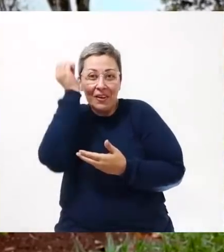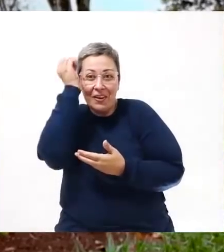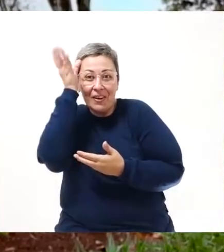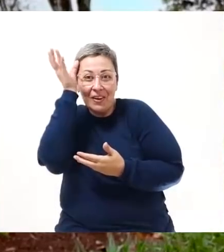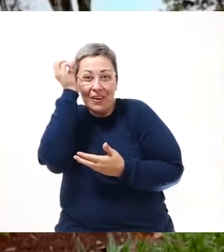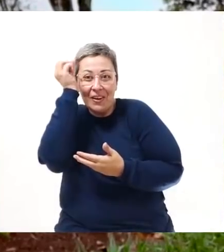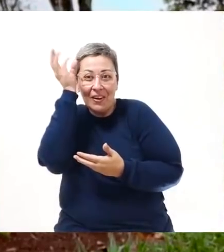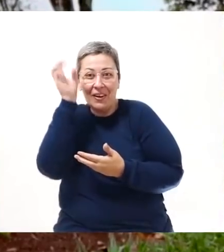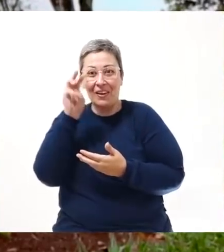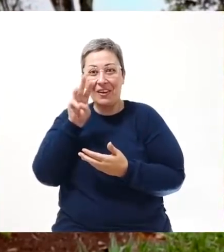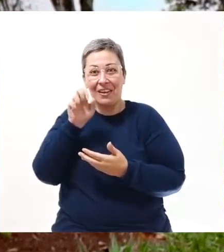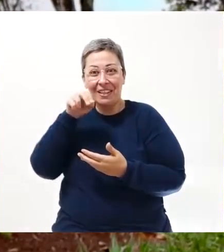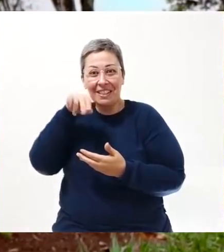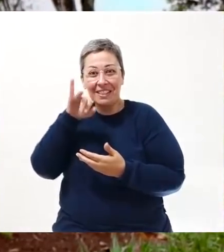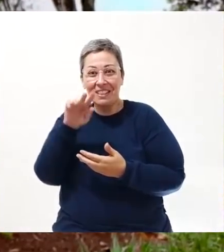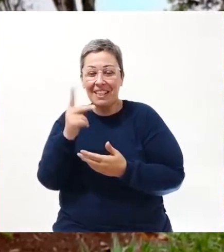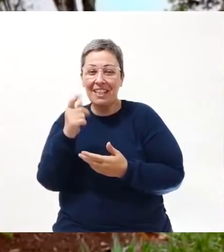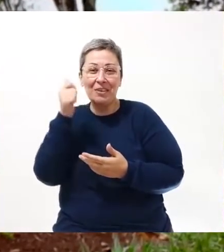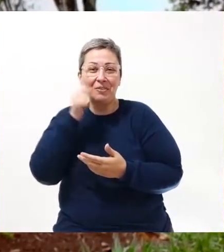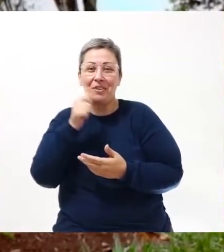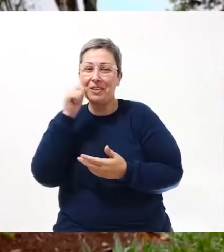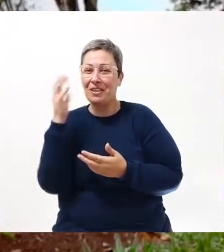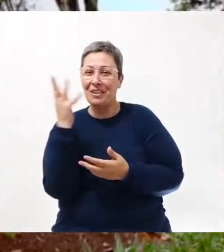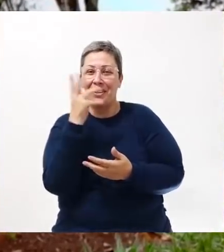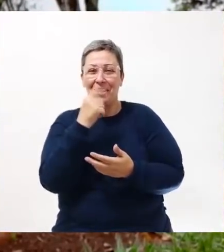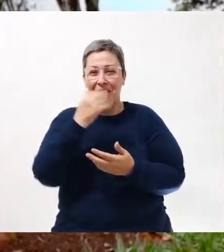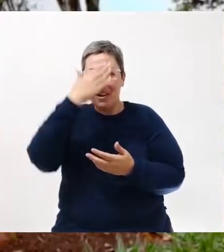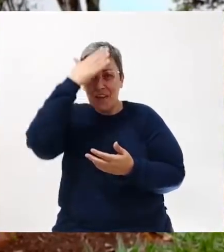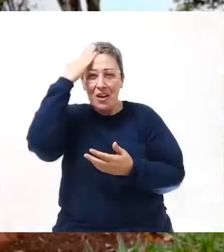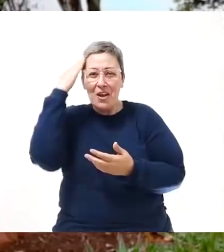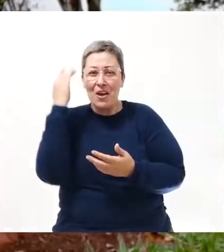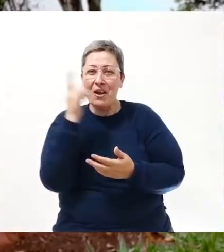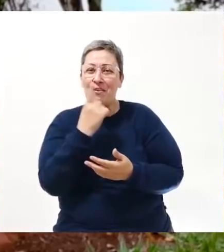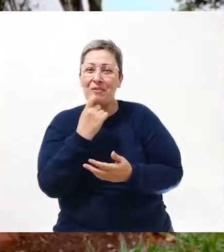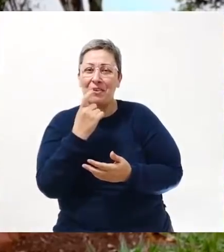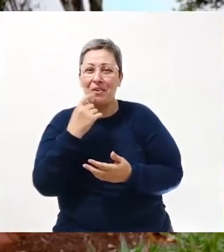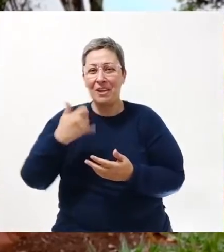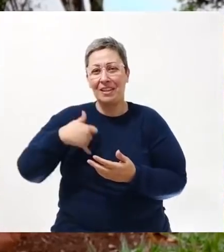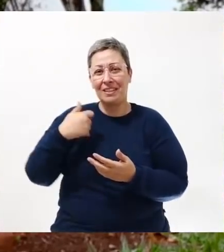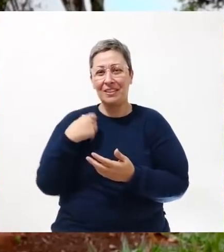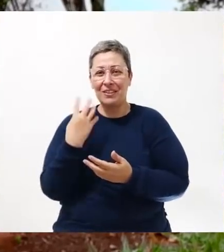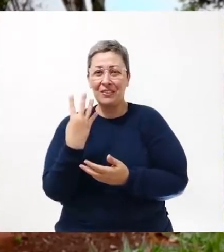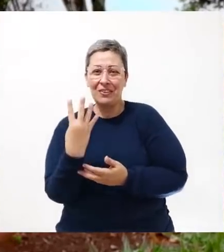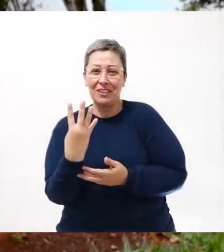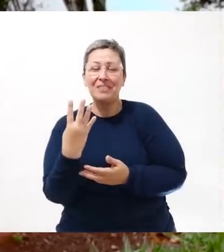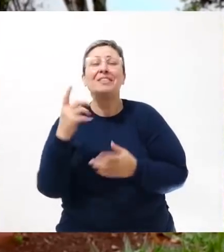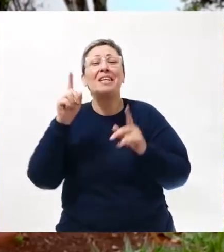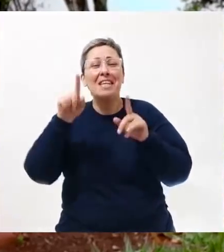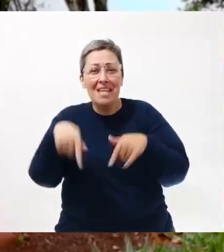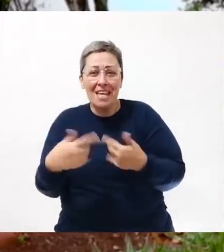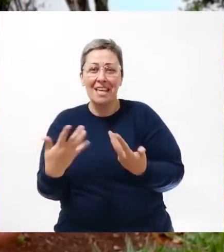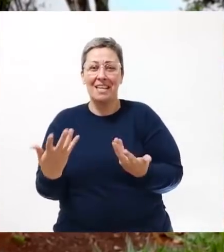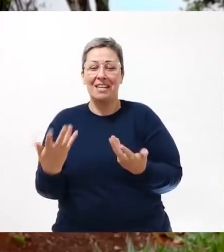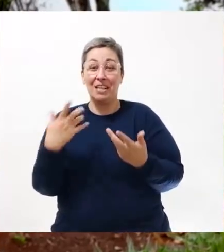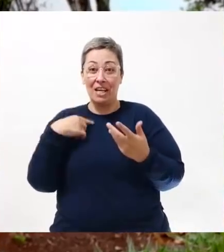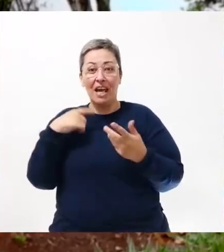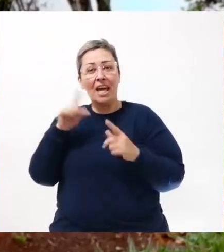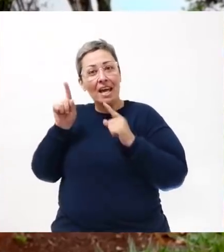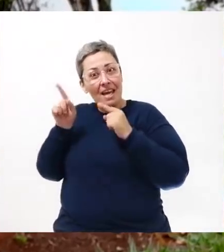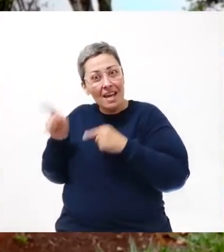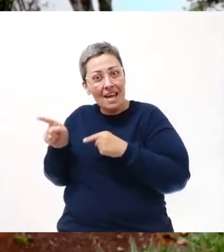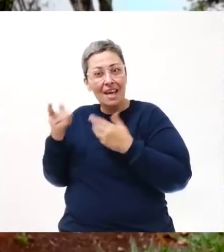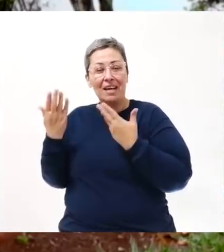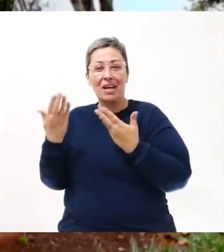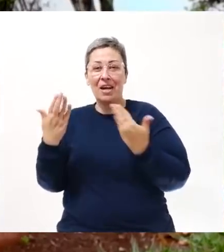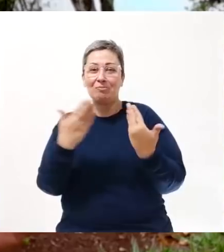Com vocês, Vaninha, essa menina linda, ruivinha de 4 anos. É isso